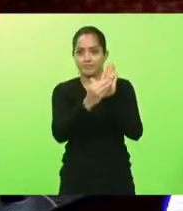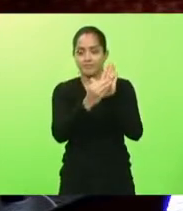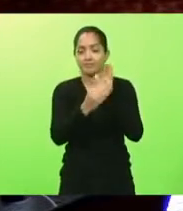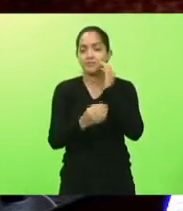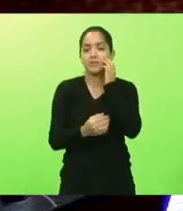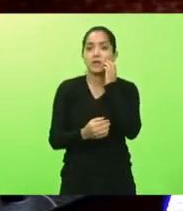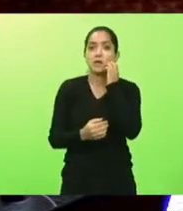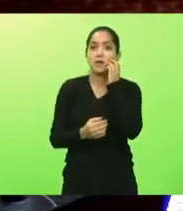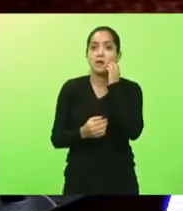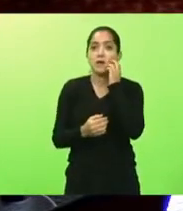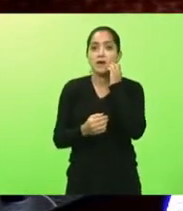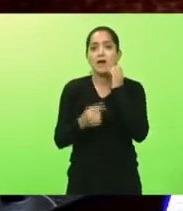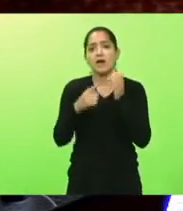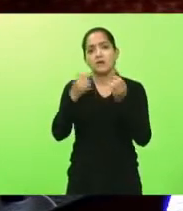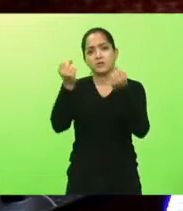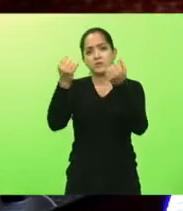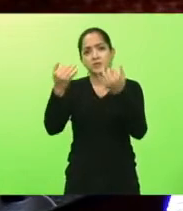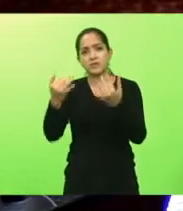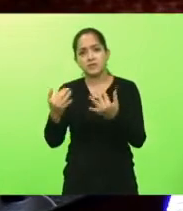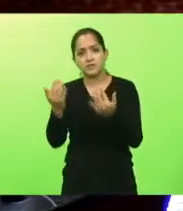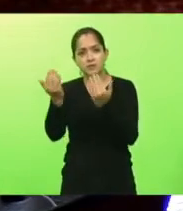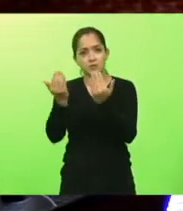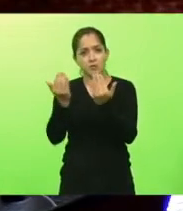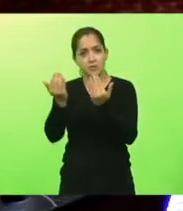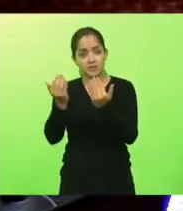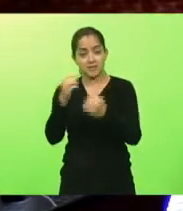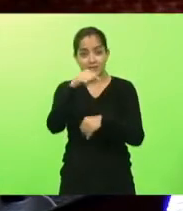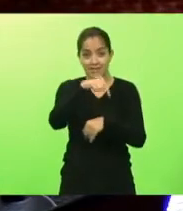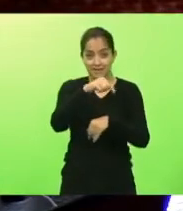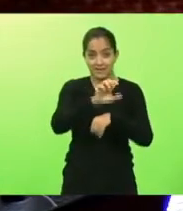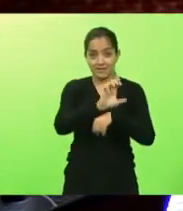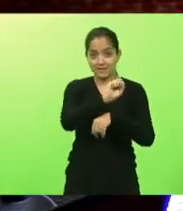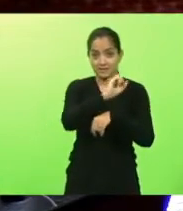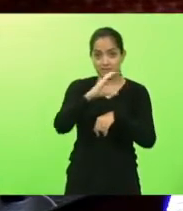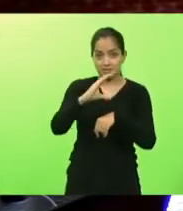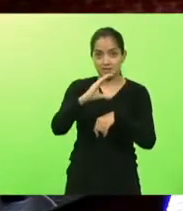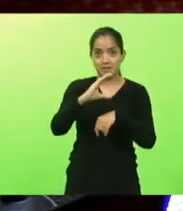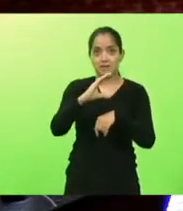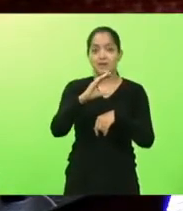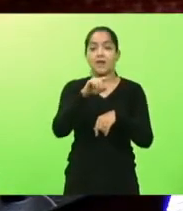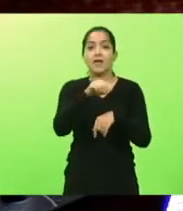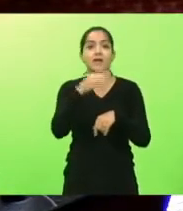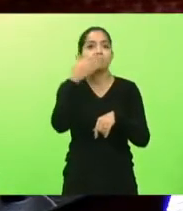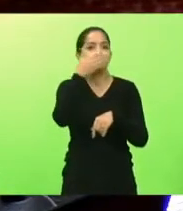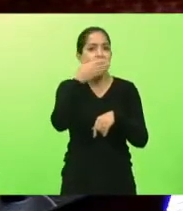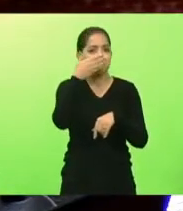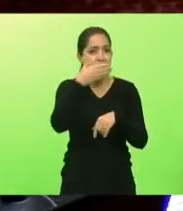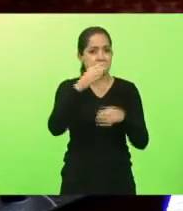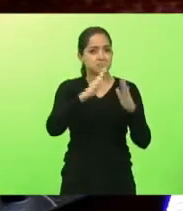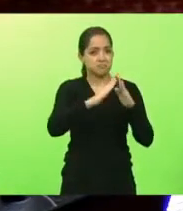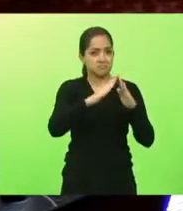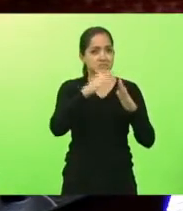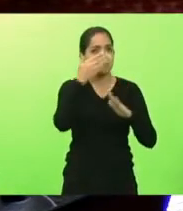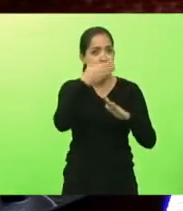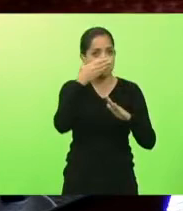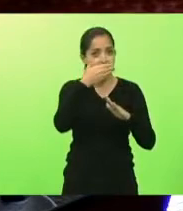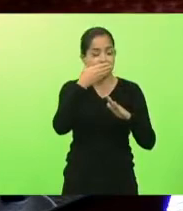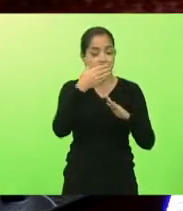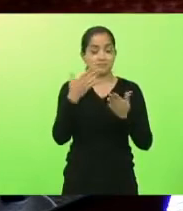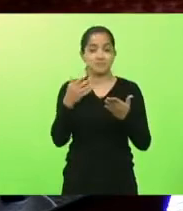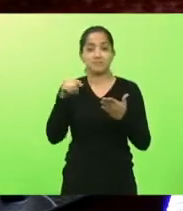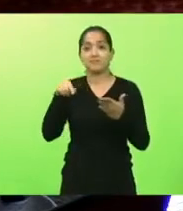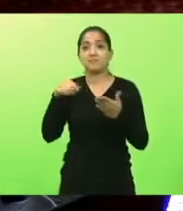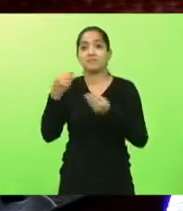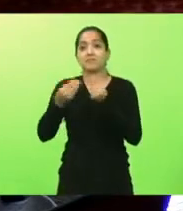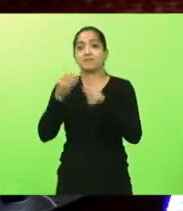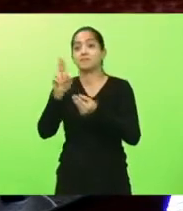fiz uma analogia, né, já que aqui em Santa Catarina o nosso endereço dava num prostíbulo, né, como é que deveria se chamar, né? Como é que